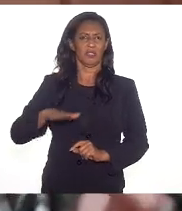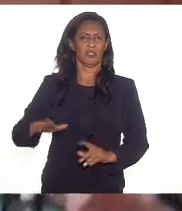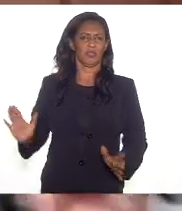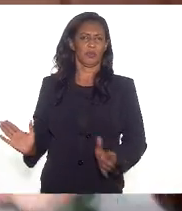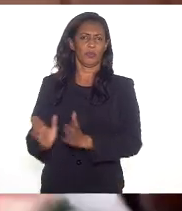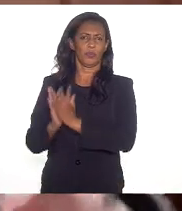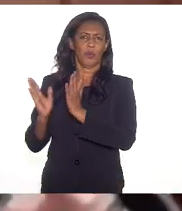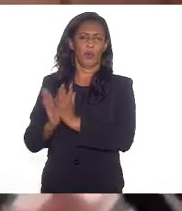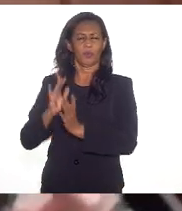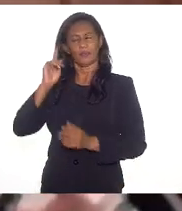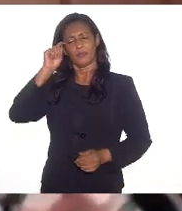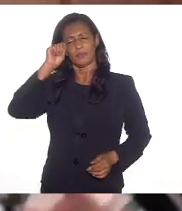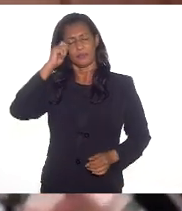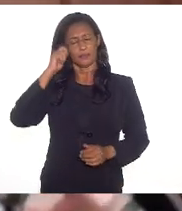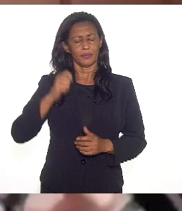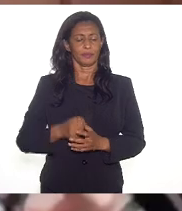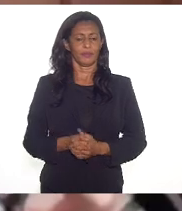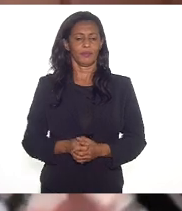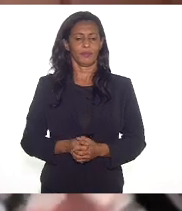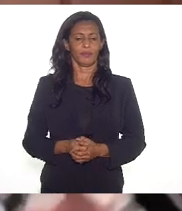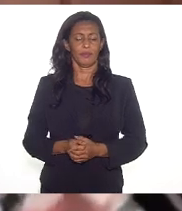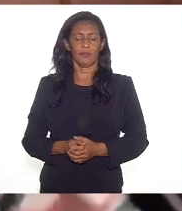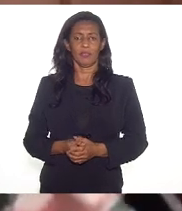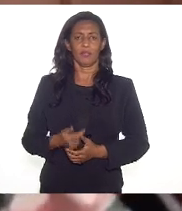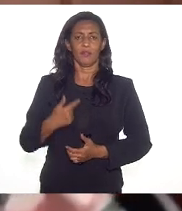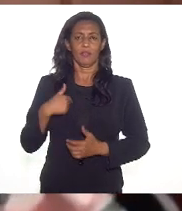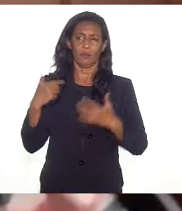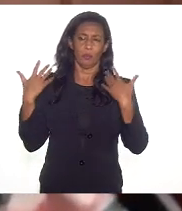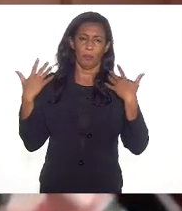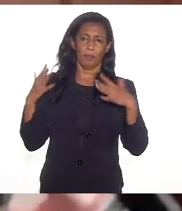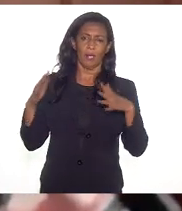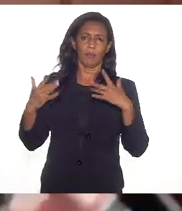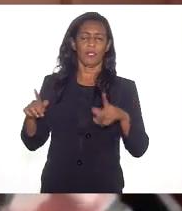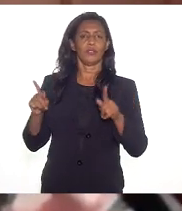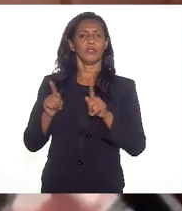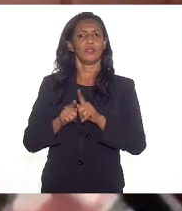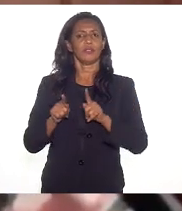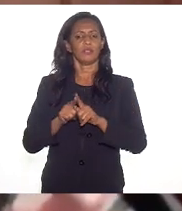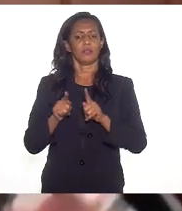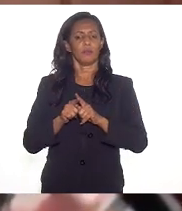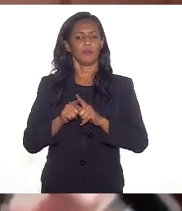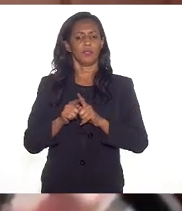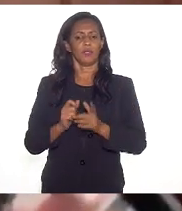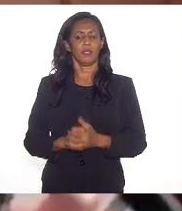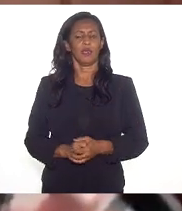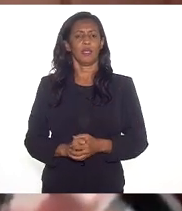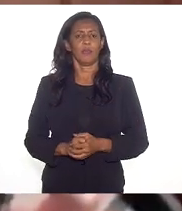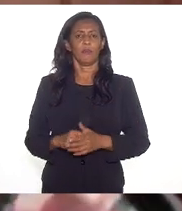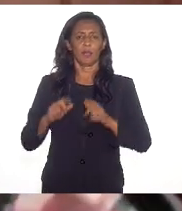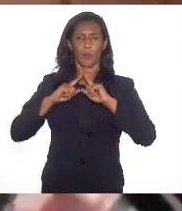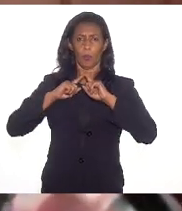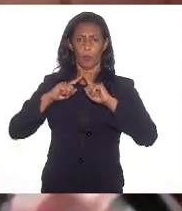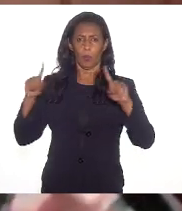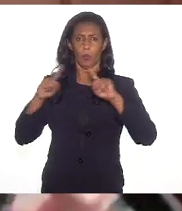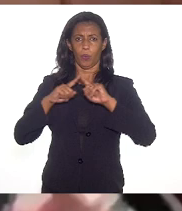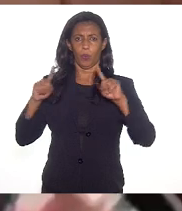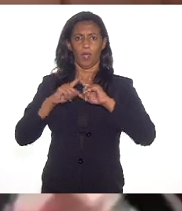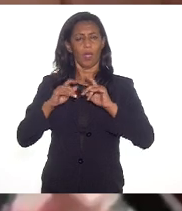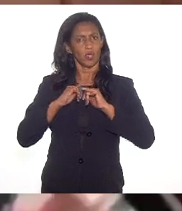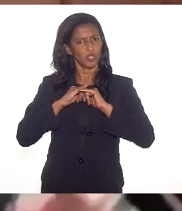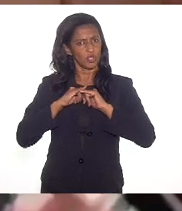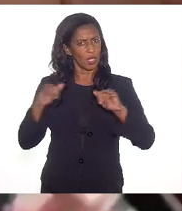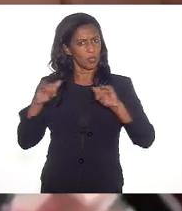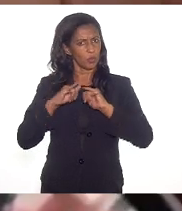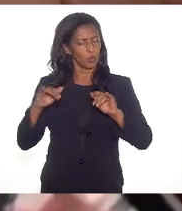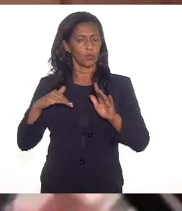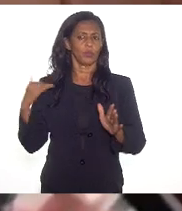as crianças pretas e pardas. Fica aqui o meu parabéns também, travestido de denúncia e de anúncio de